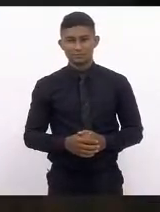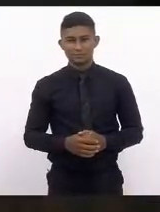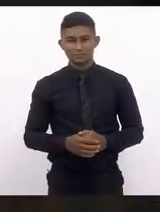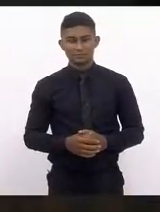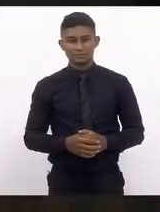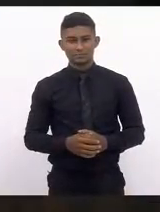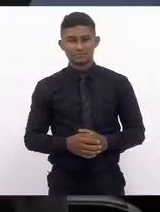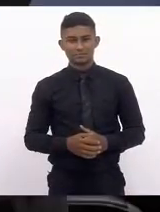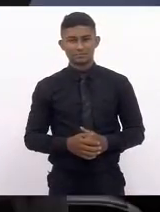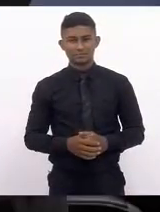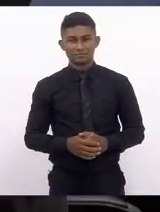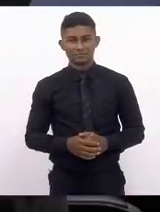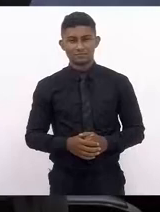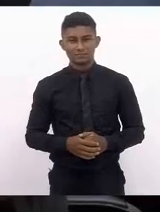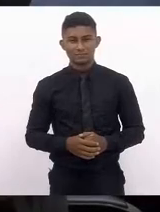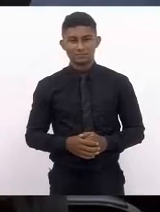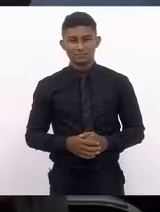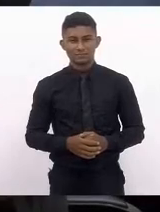gentileza